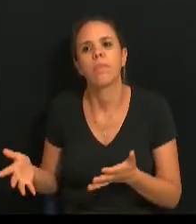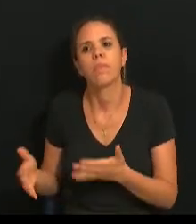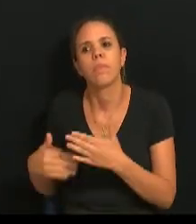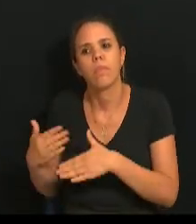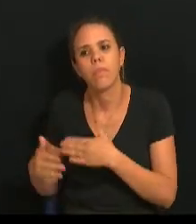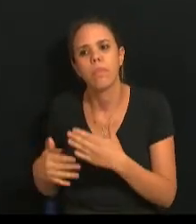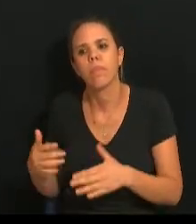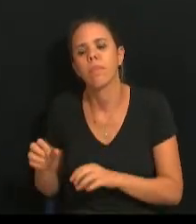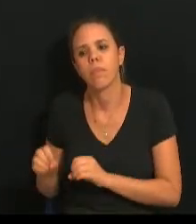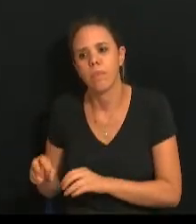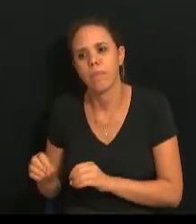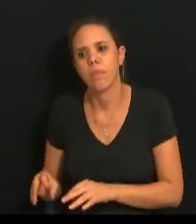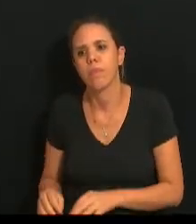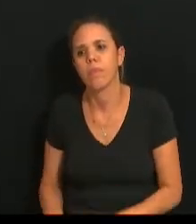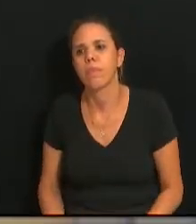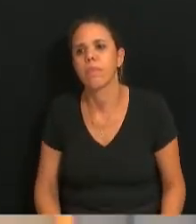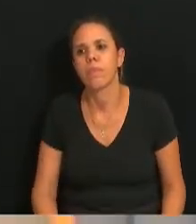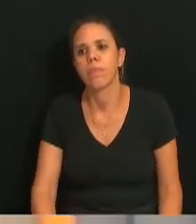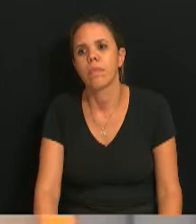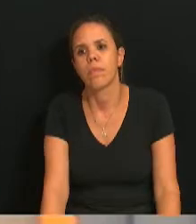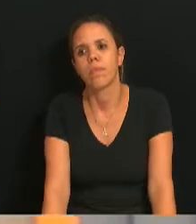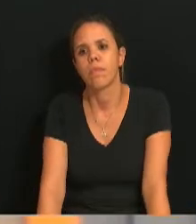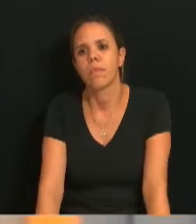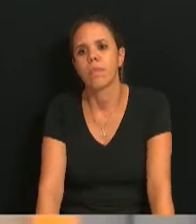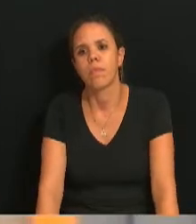essa educação de qualidade.